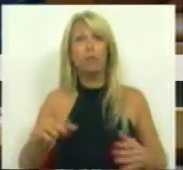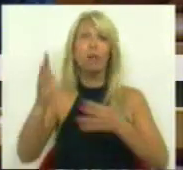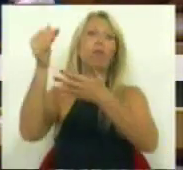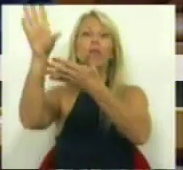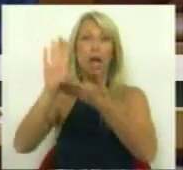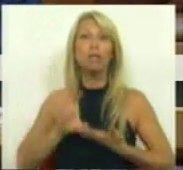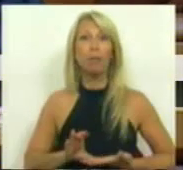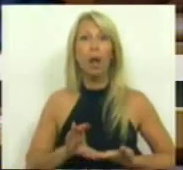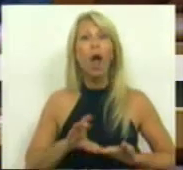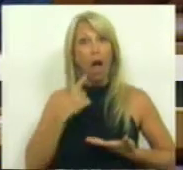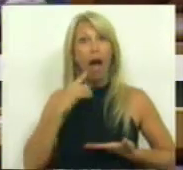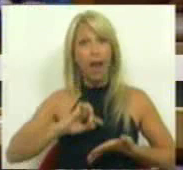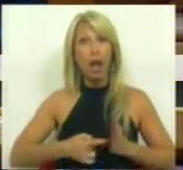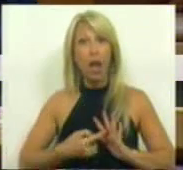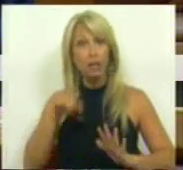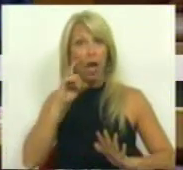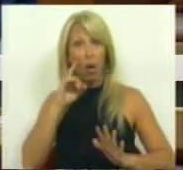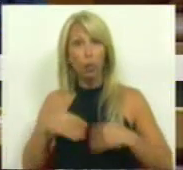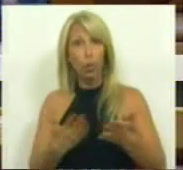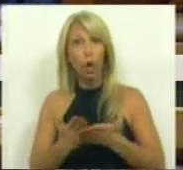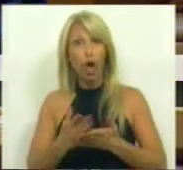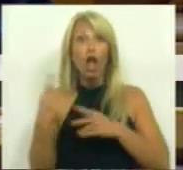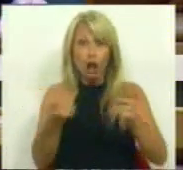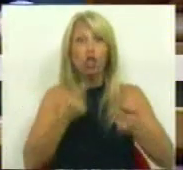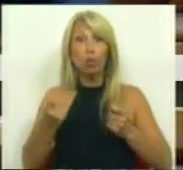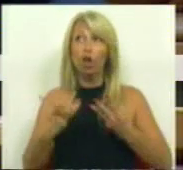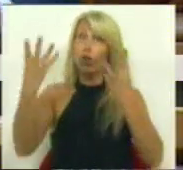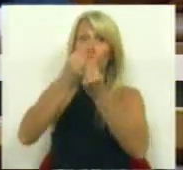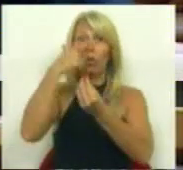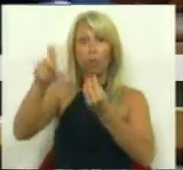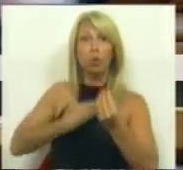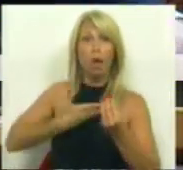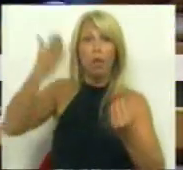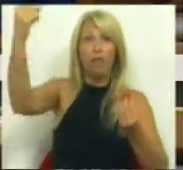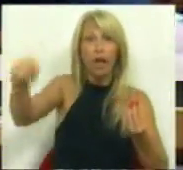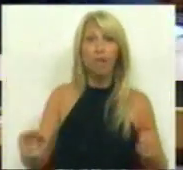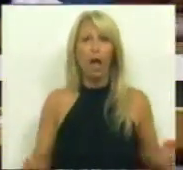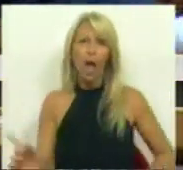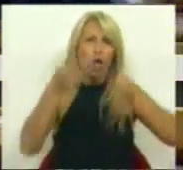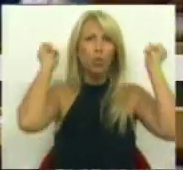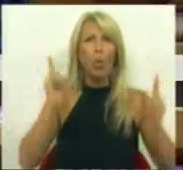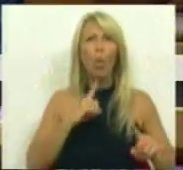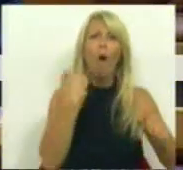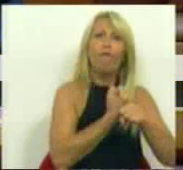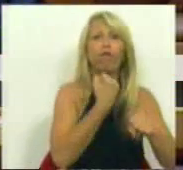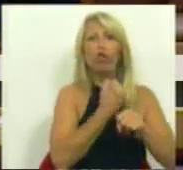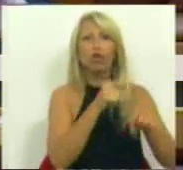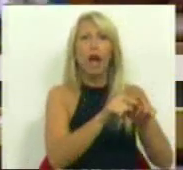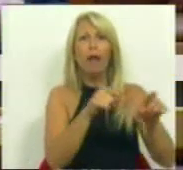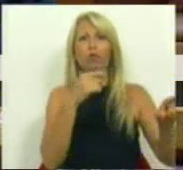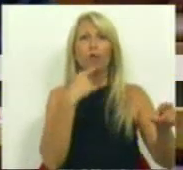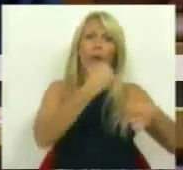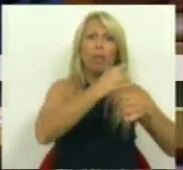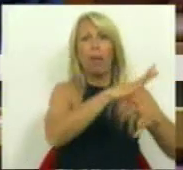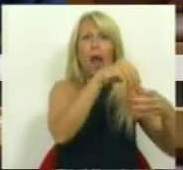financiamento, é necessário assegurá-lo, é necessário discuti-lo com os credores, não exatamente com os cipaios e os funcionários dos credores, com